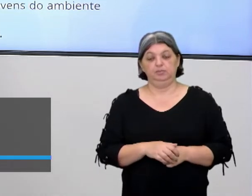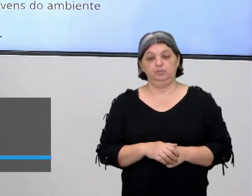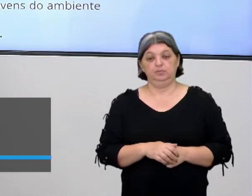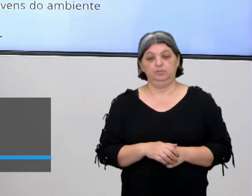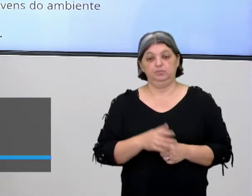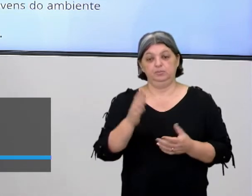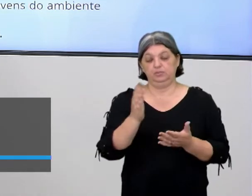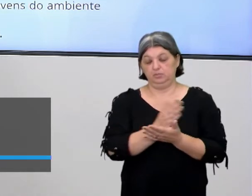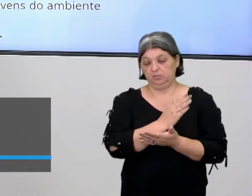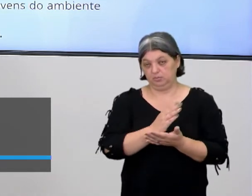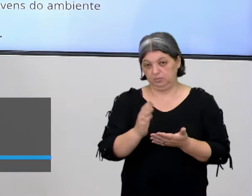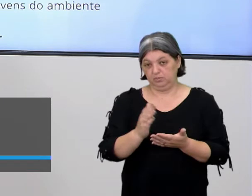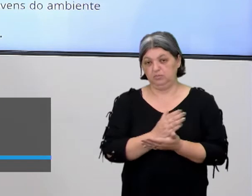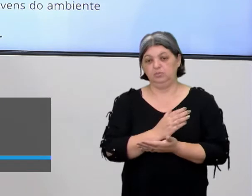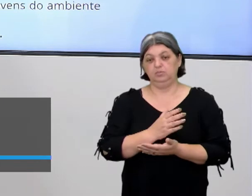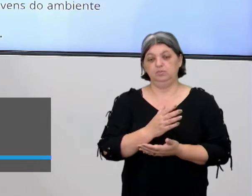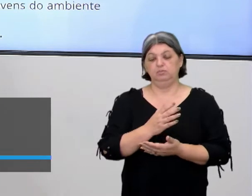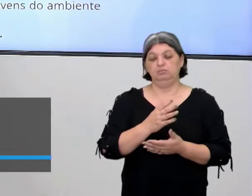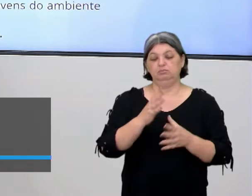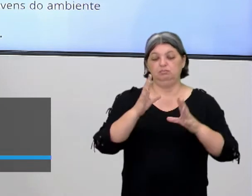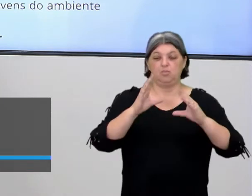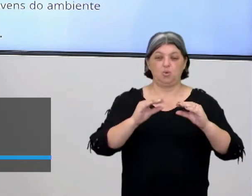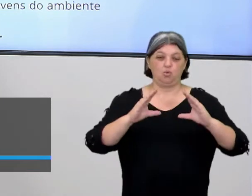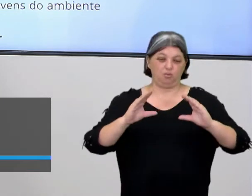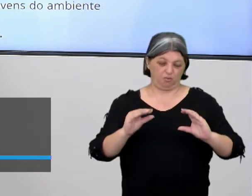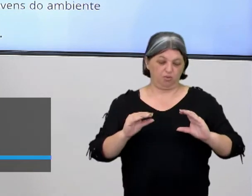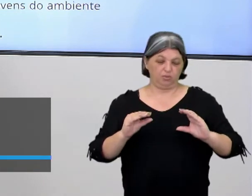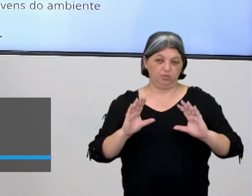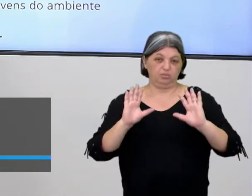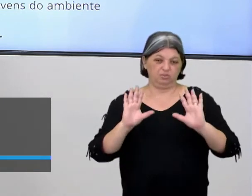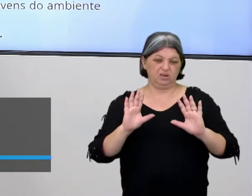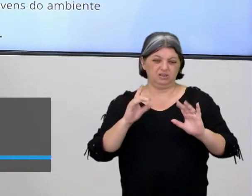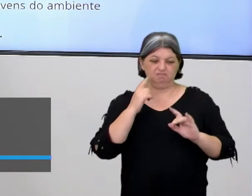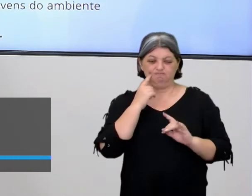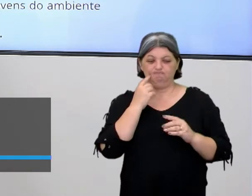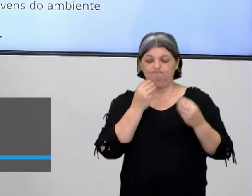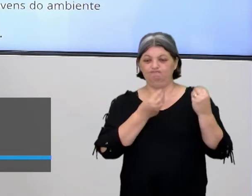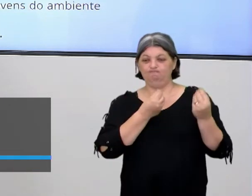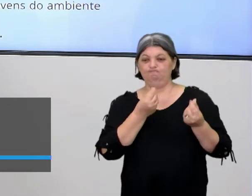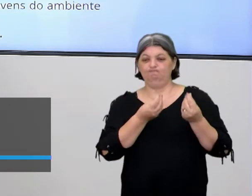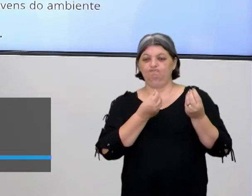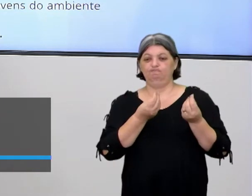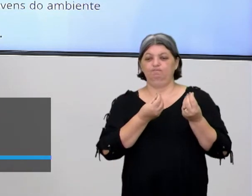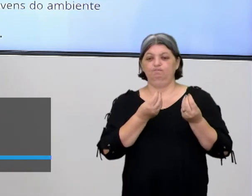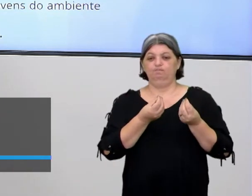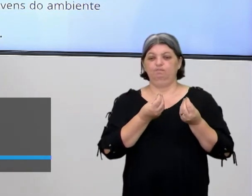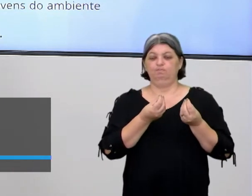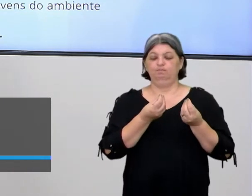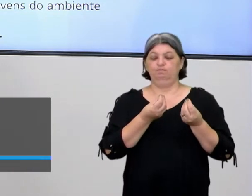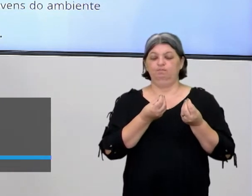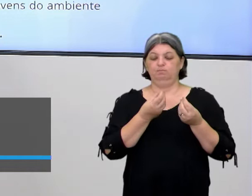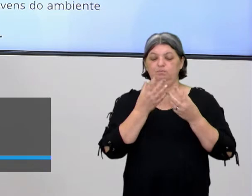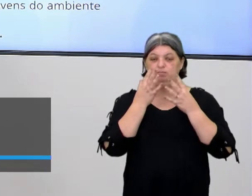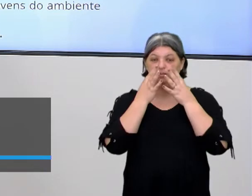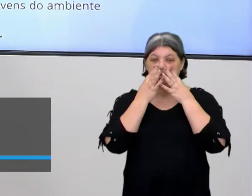algumas situações de conforto, vamos dizer assim, mas conforto em